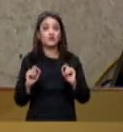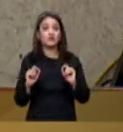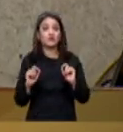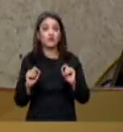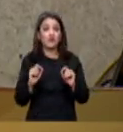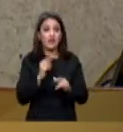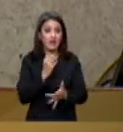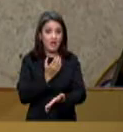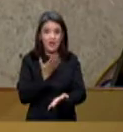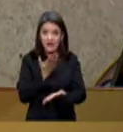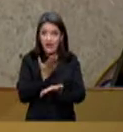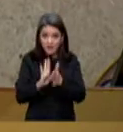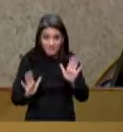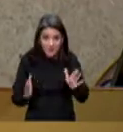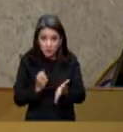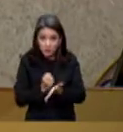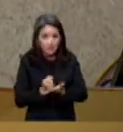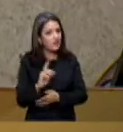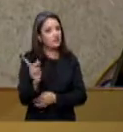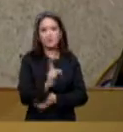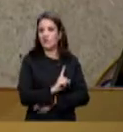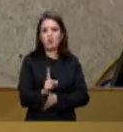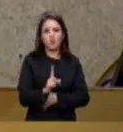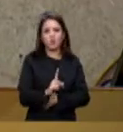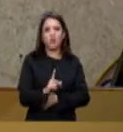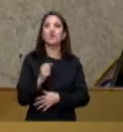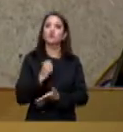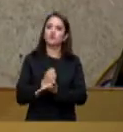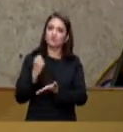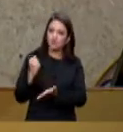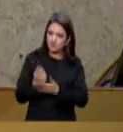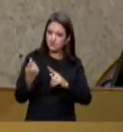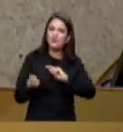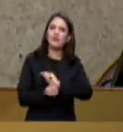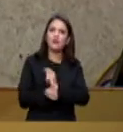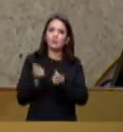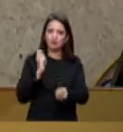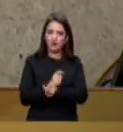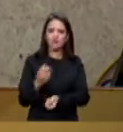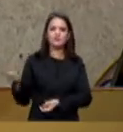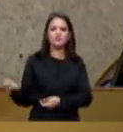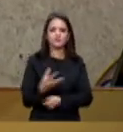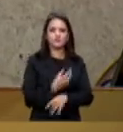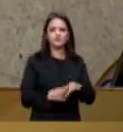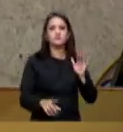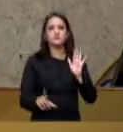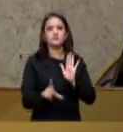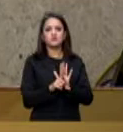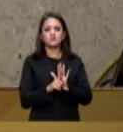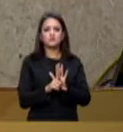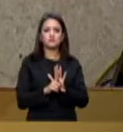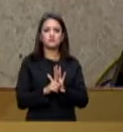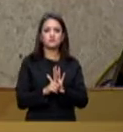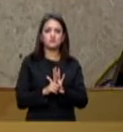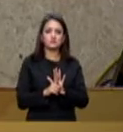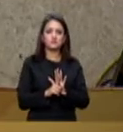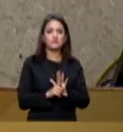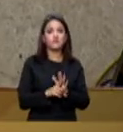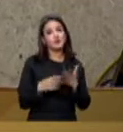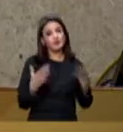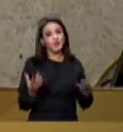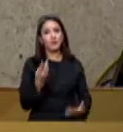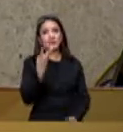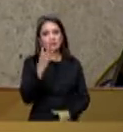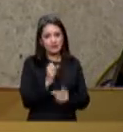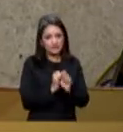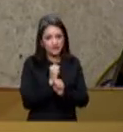curso. Não, a lei é o seguinte: os contratos em curso têm que ser adaptados ao novo marco. E, se assim o fizerem, tem 3 anos e